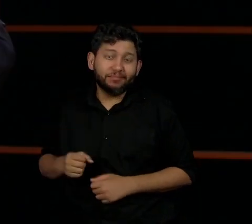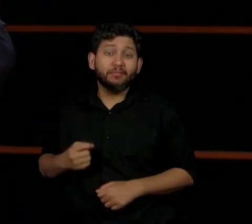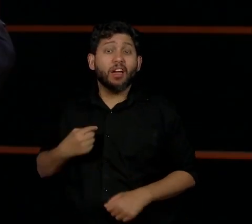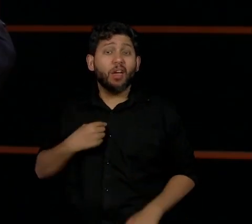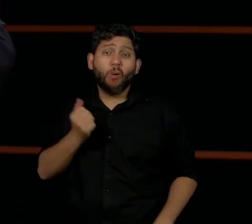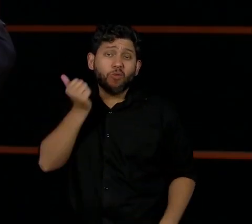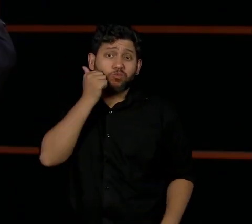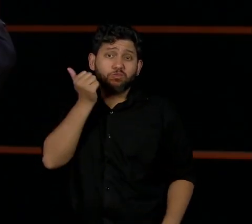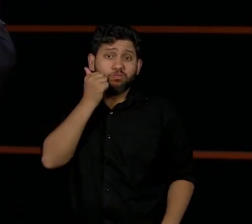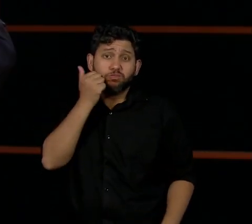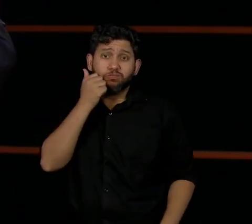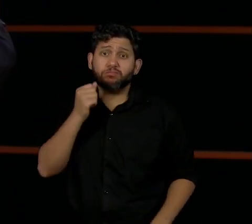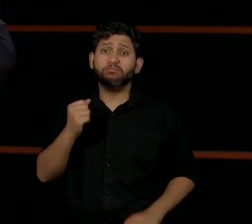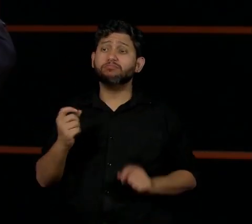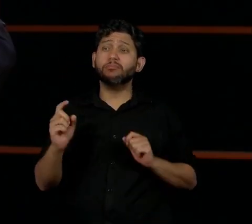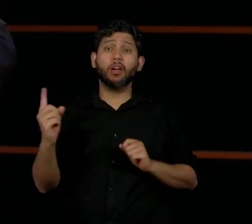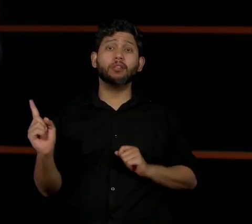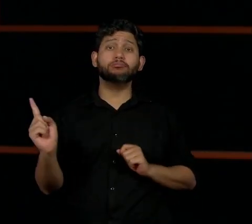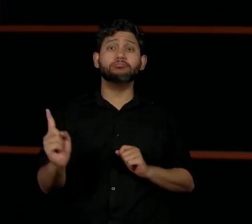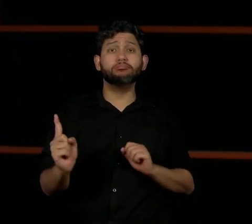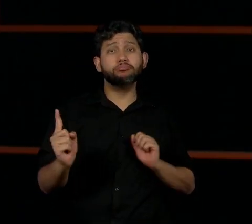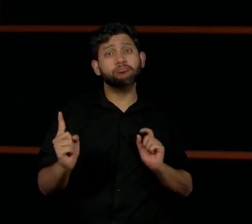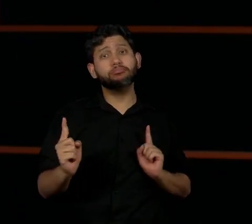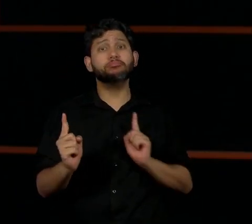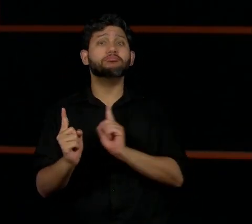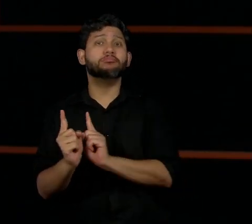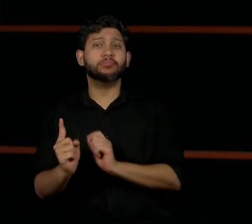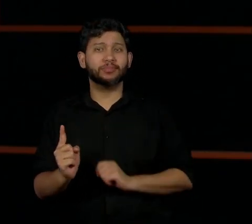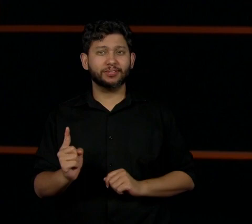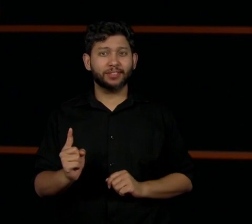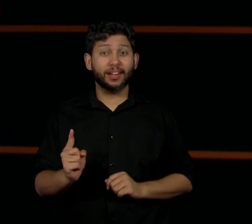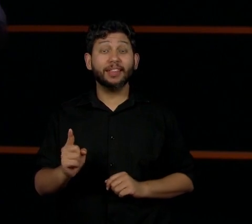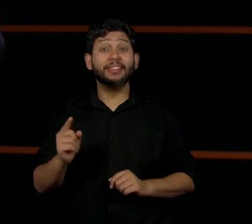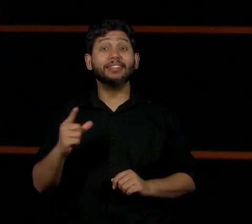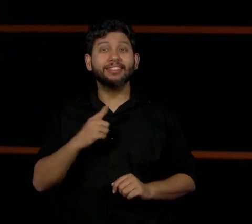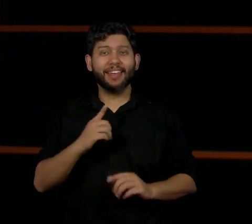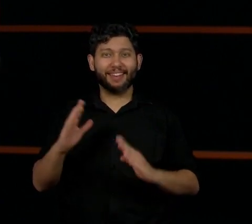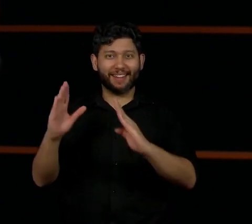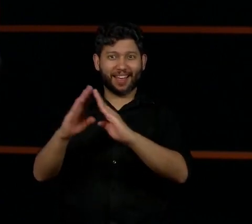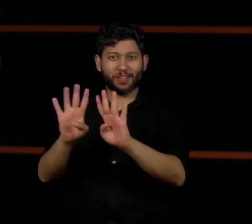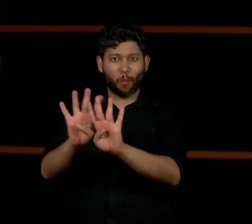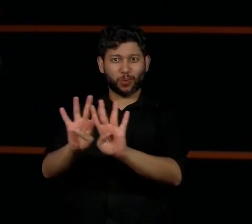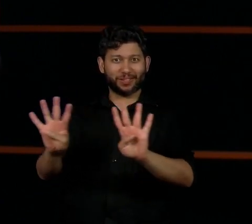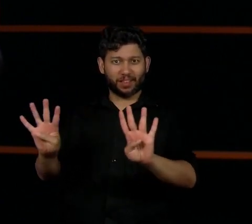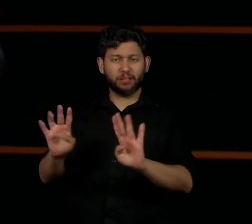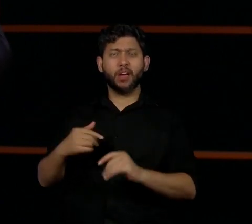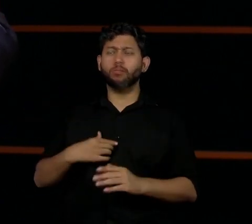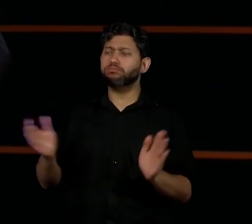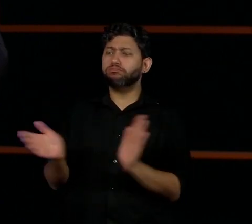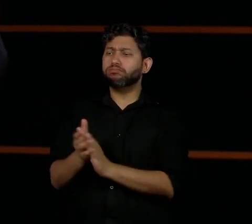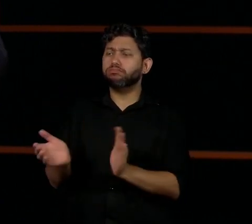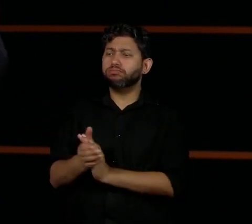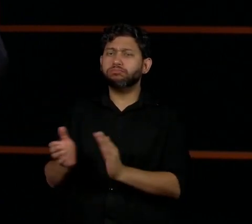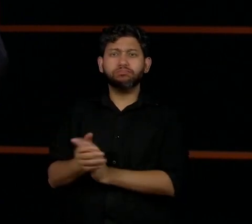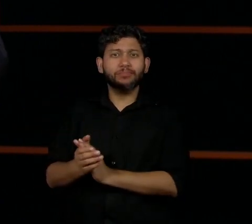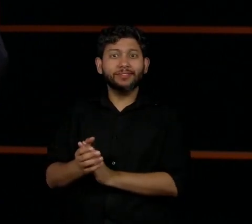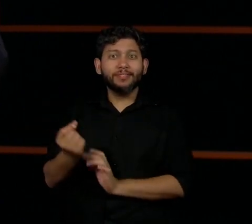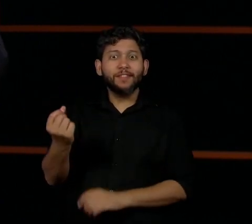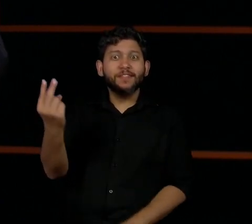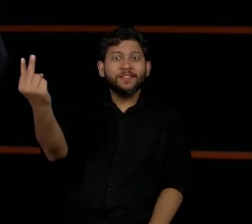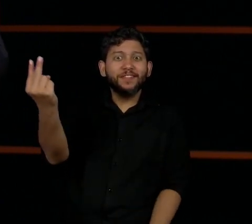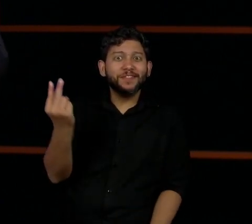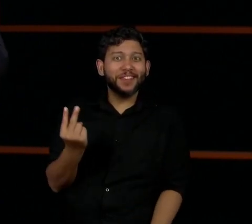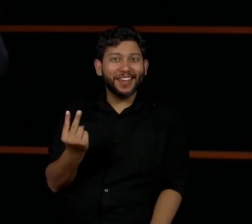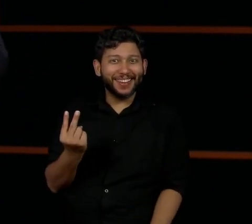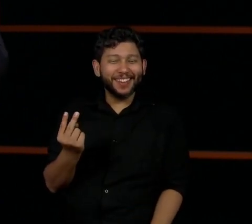de pau, bati lá no portão gigantesco, ao longe vi o Chico Anísio, lá com a Regina, com os filhos,